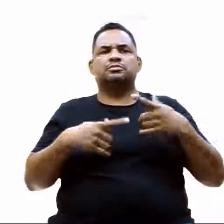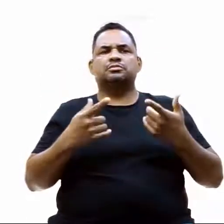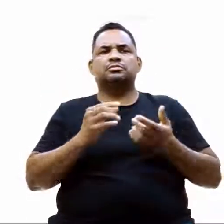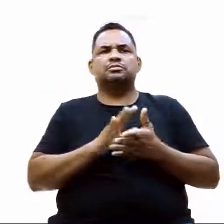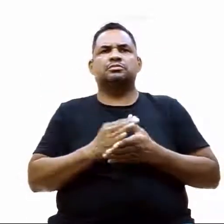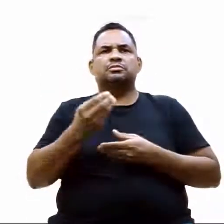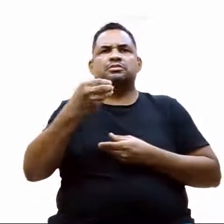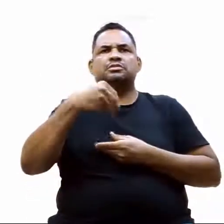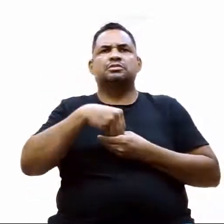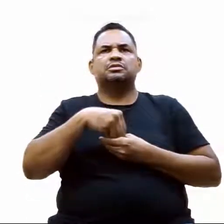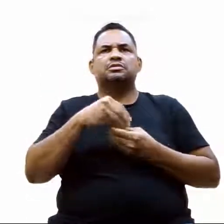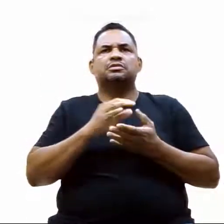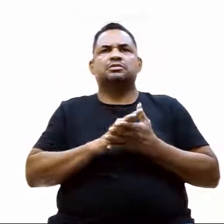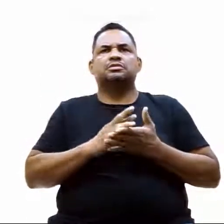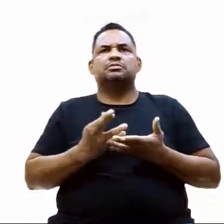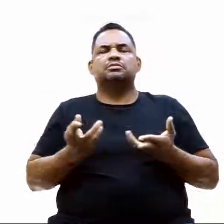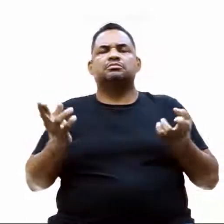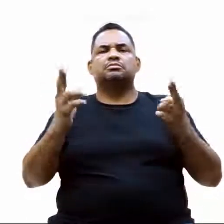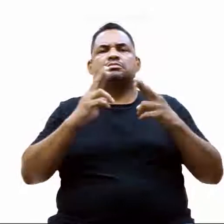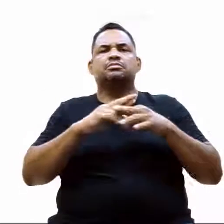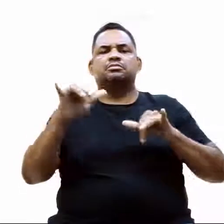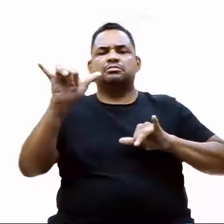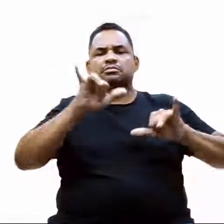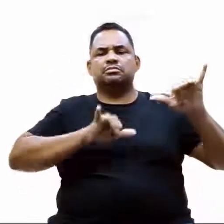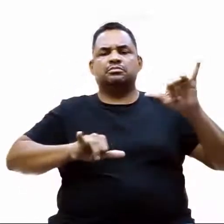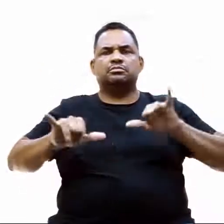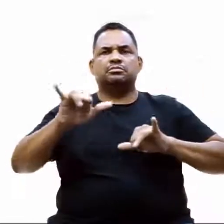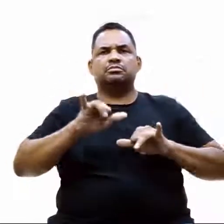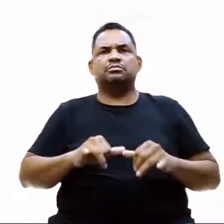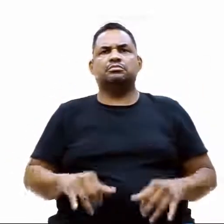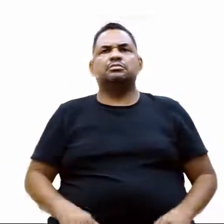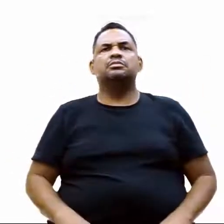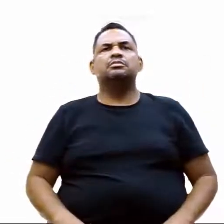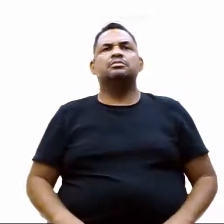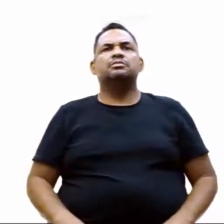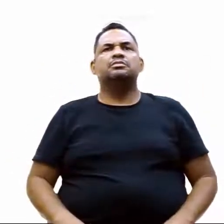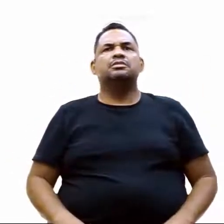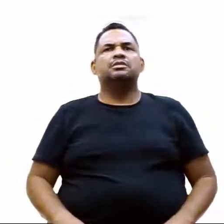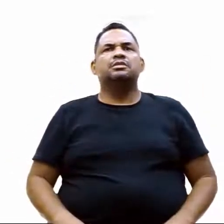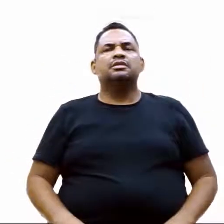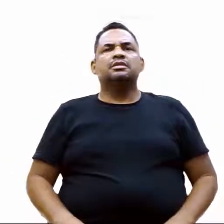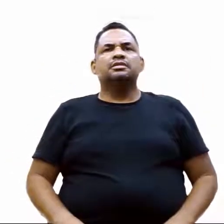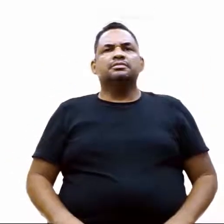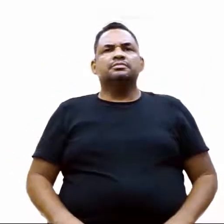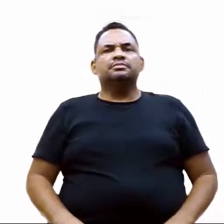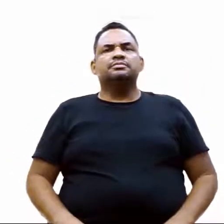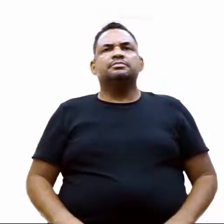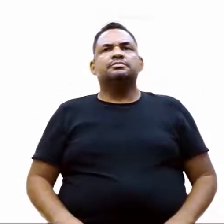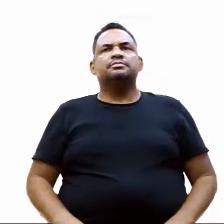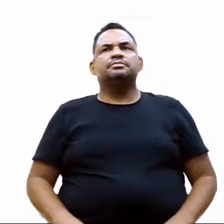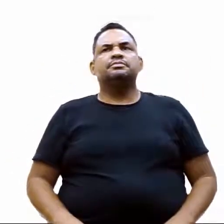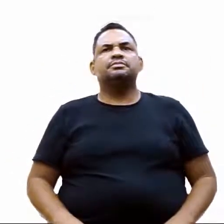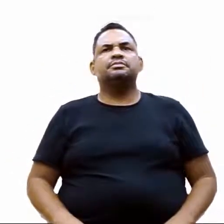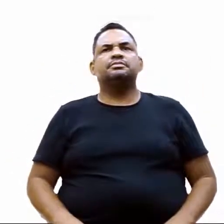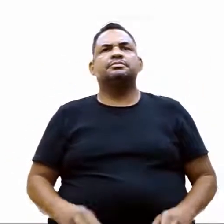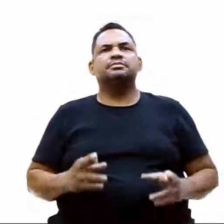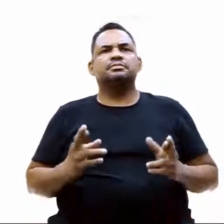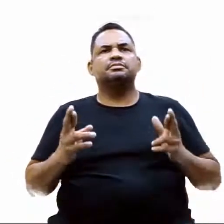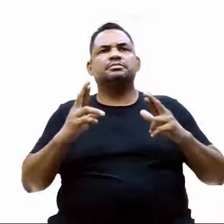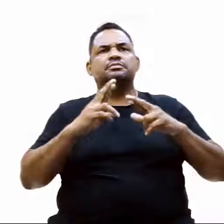presentes na reação química, tá? Então, conforme mencionado,